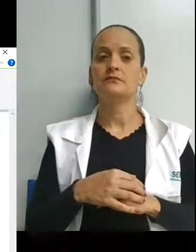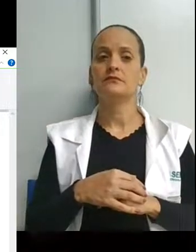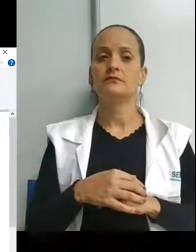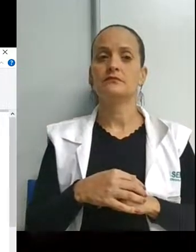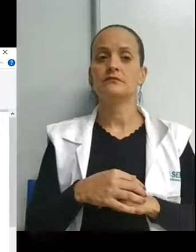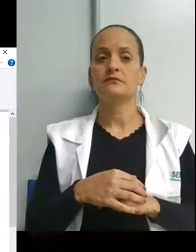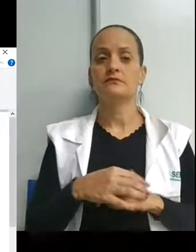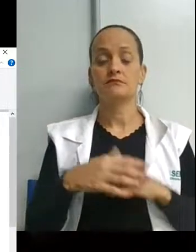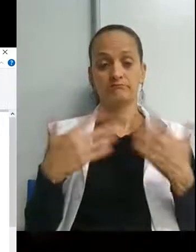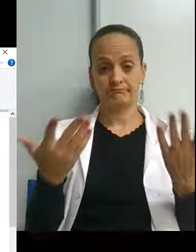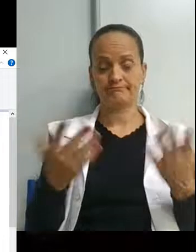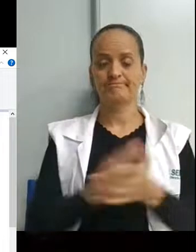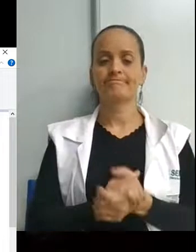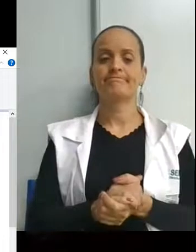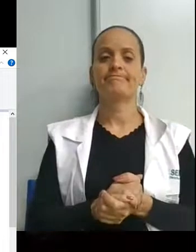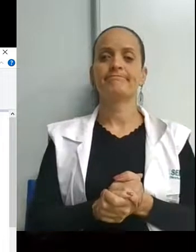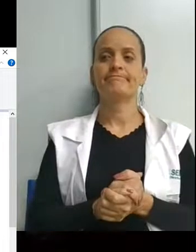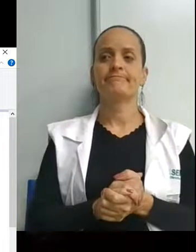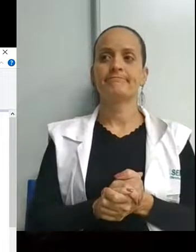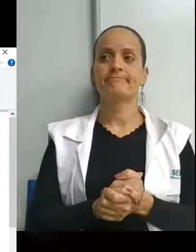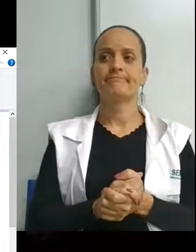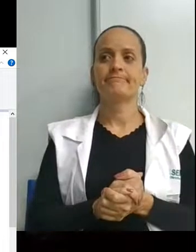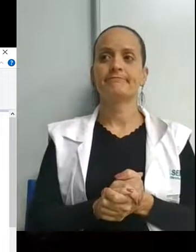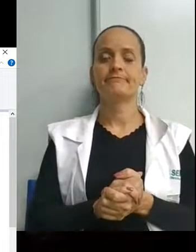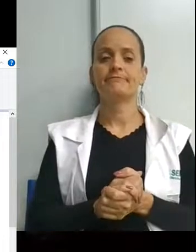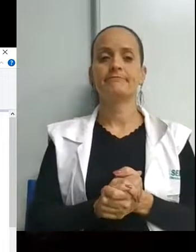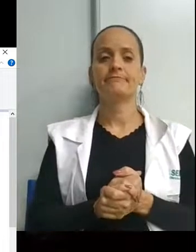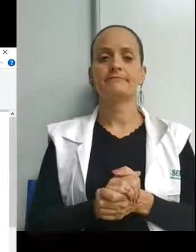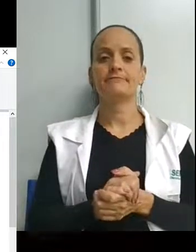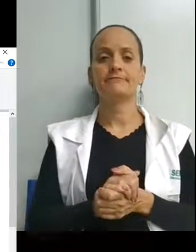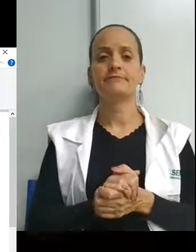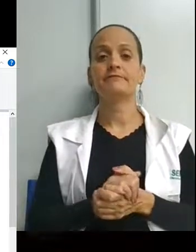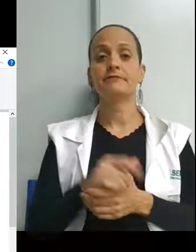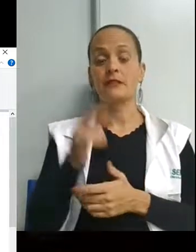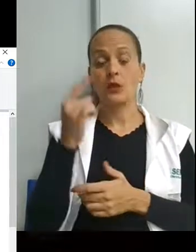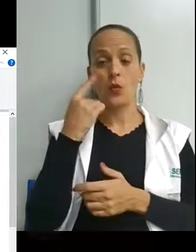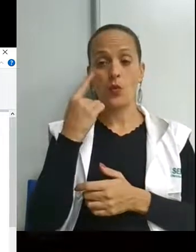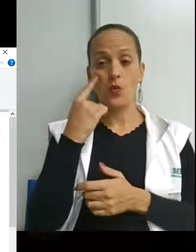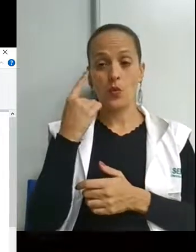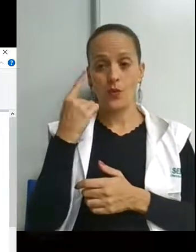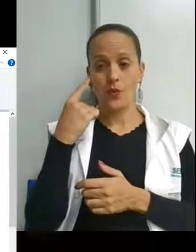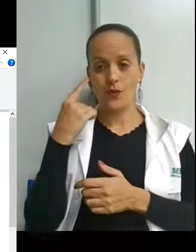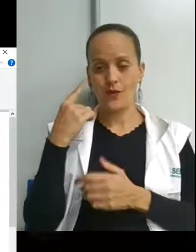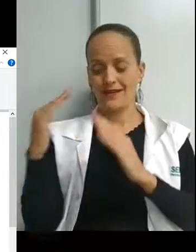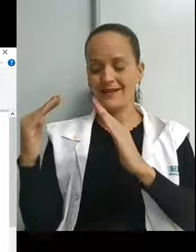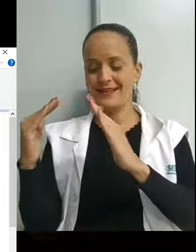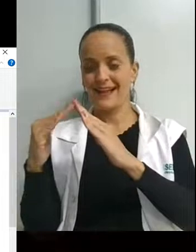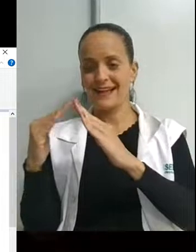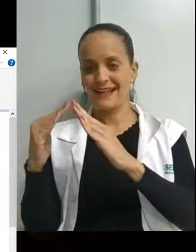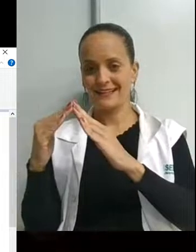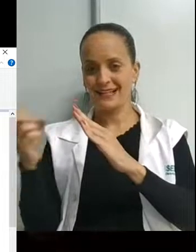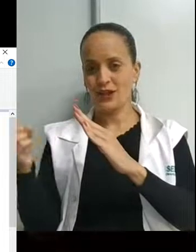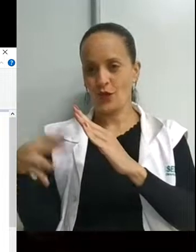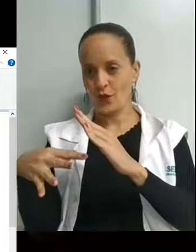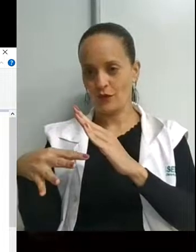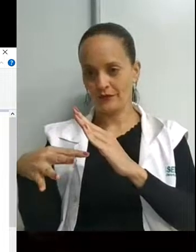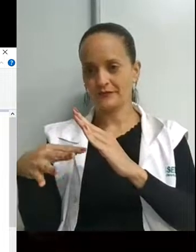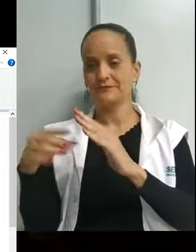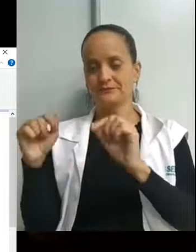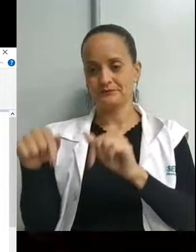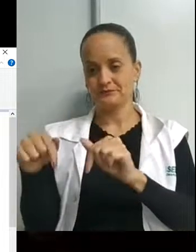Então, vamos lá. O circuito, só o circuito da casa nova que a gente vai analisar aqui. Por quê? Porque a gente precisa saber quanto